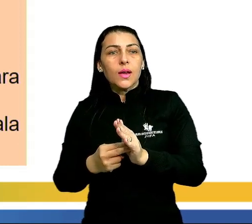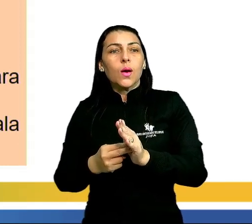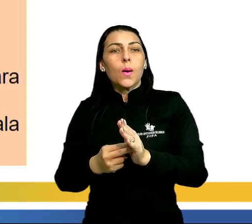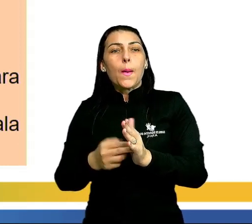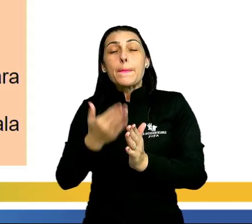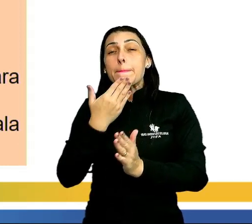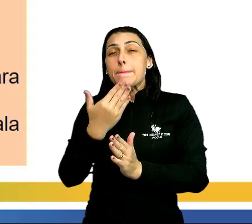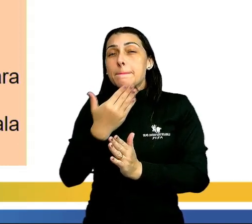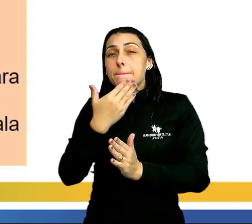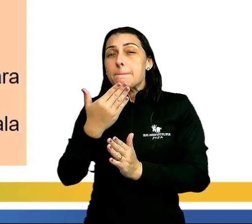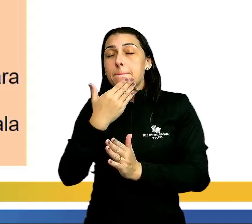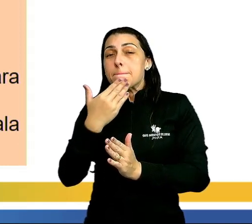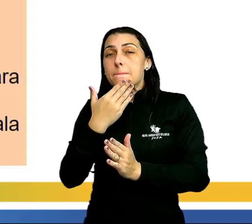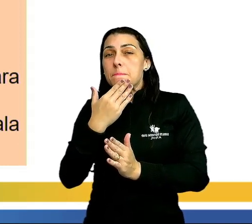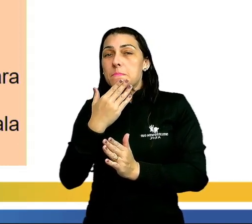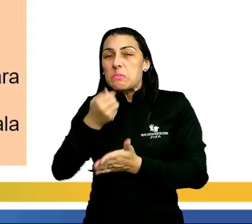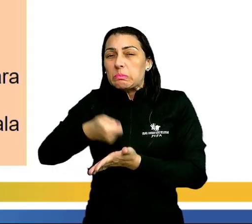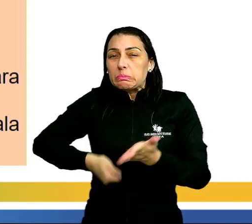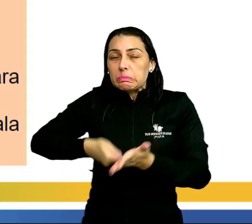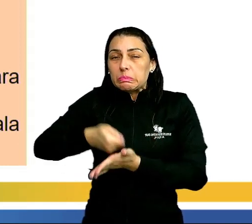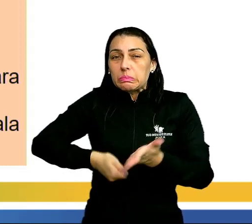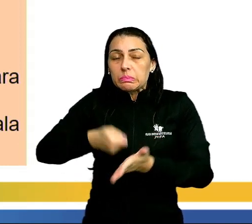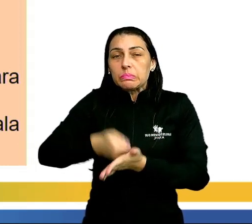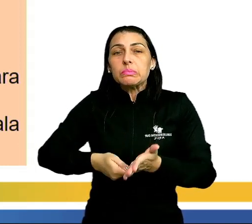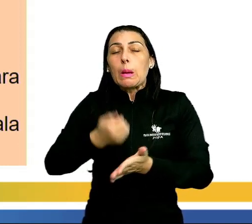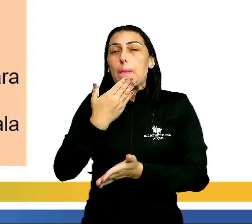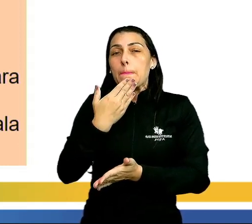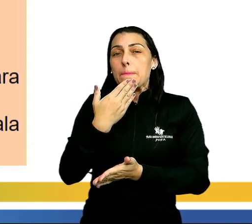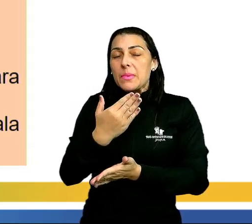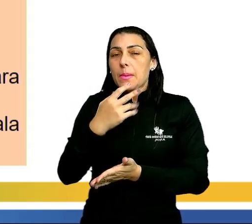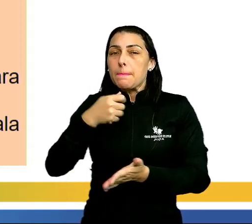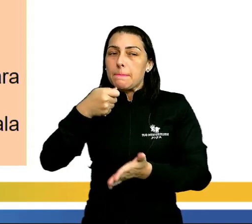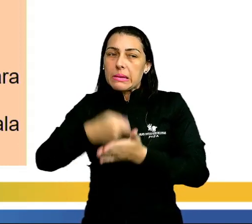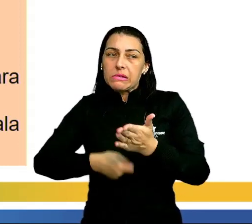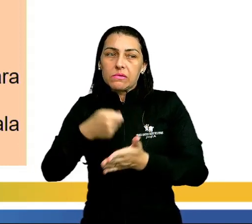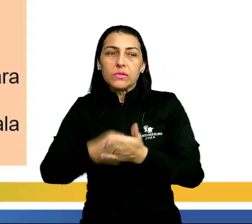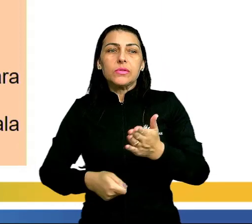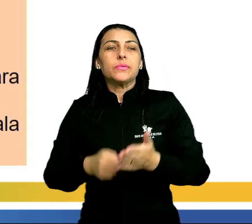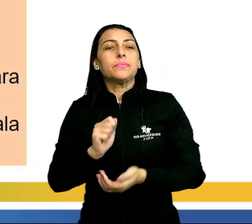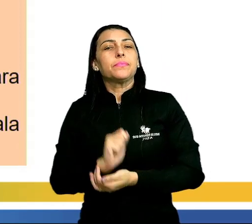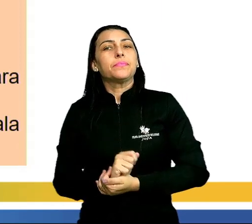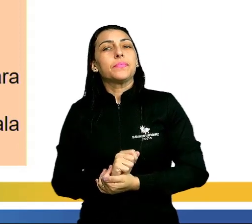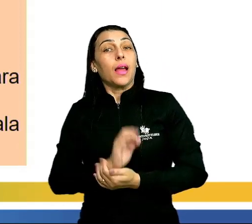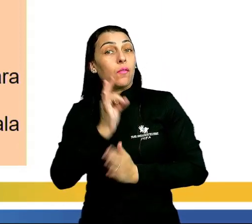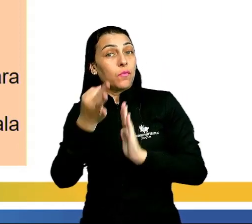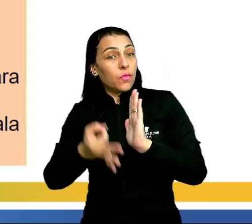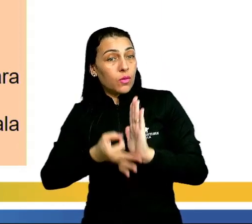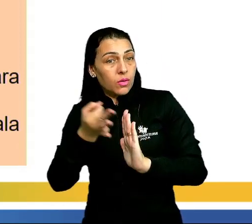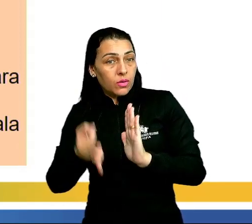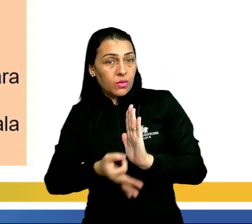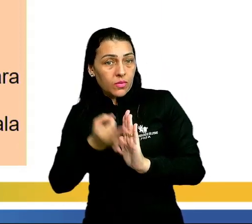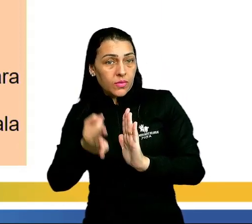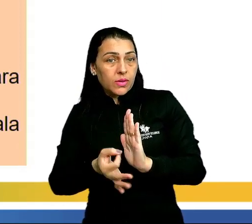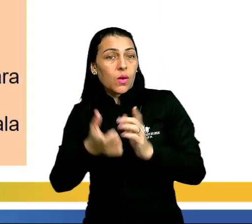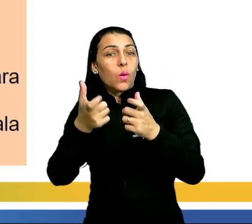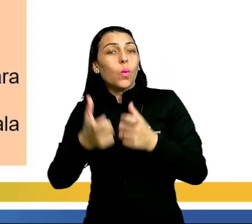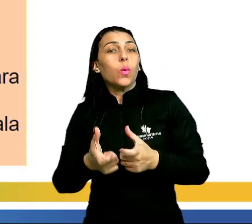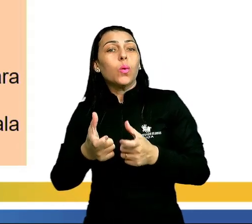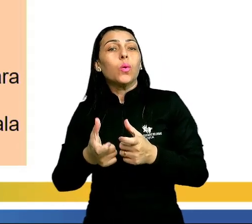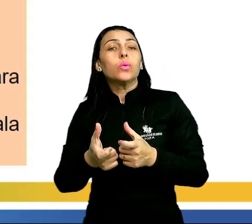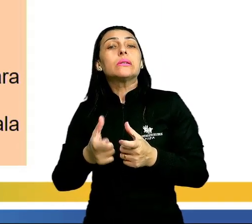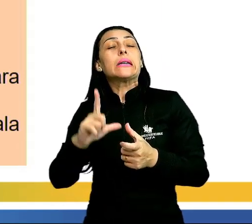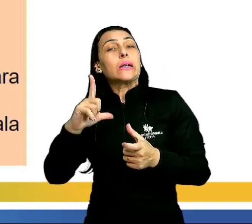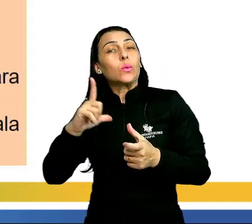significa o argumento por recurso à força, a apelação pela força. Então, é aquela forma de